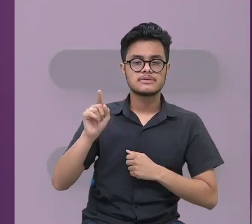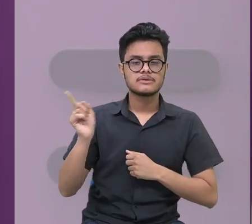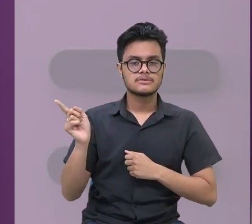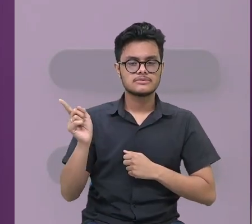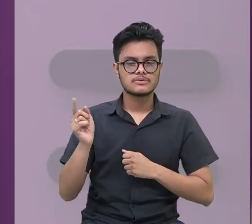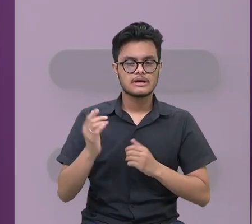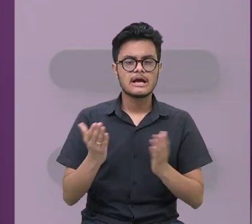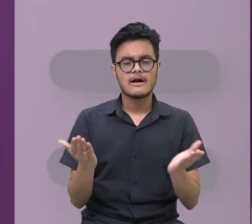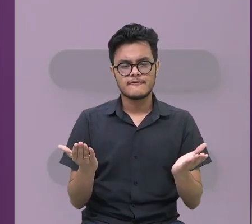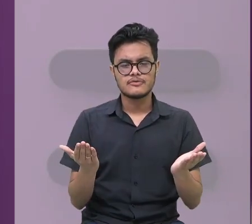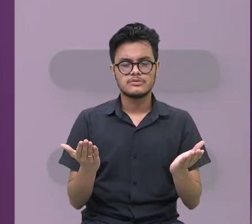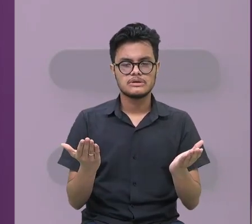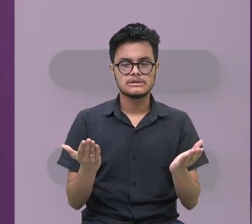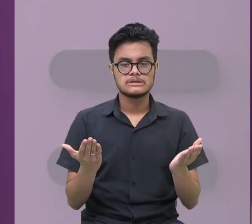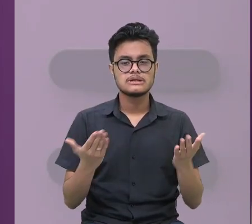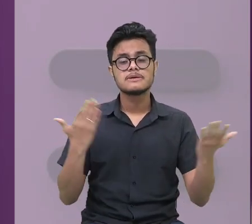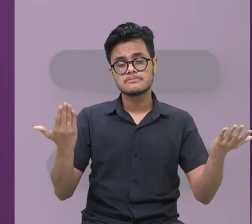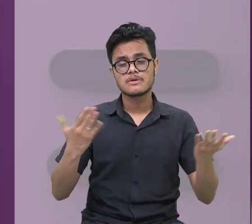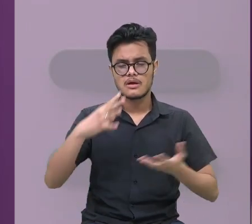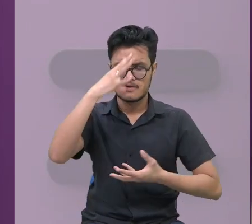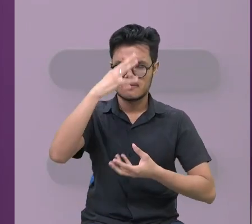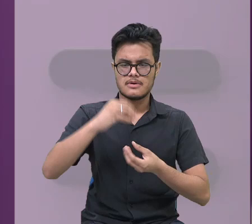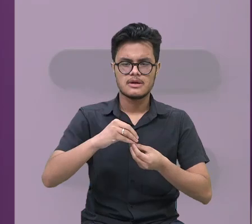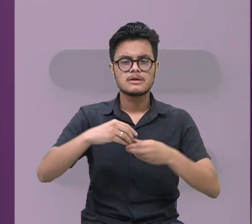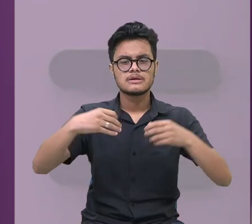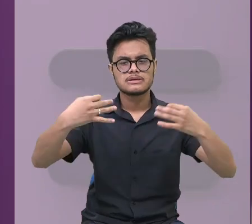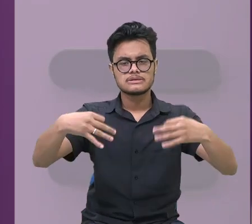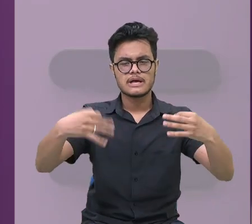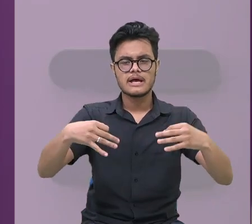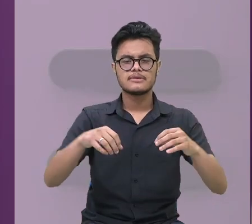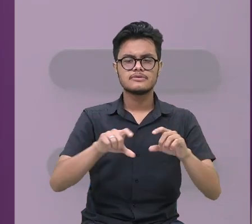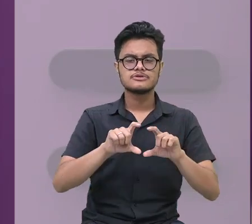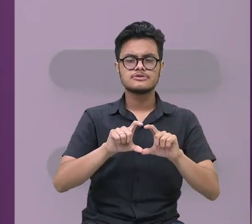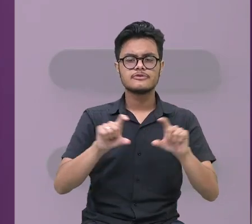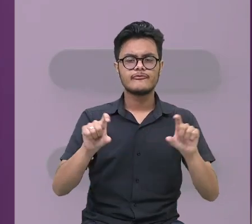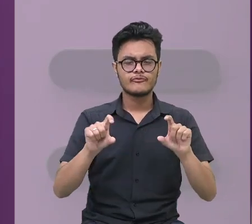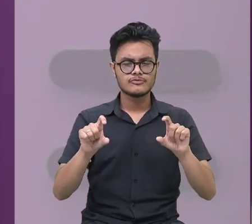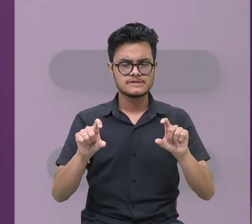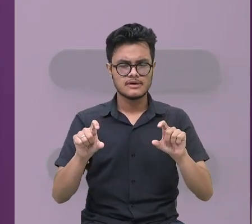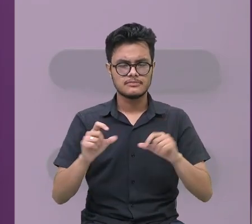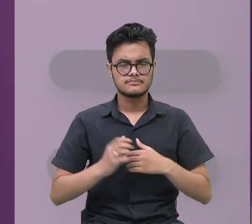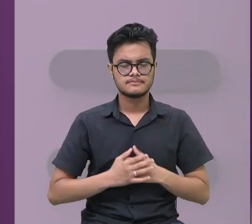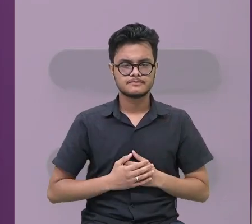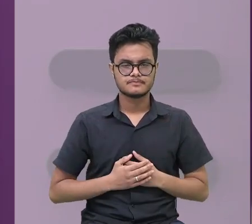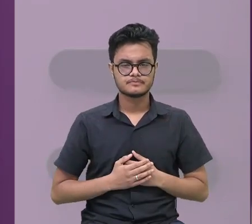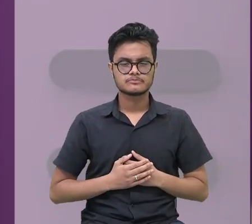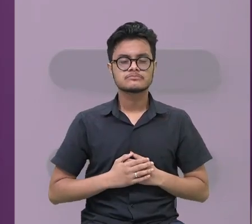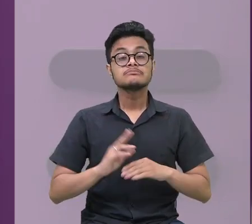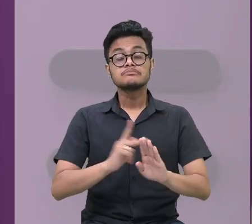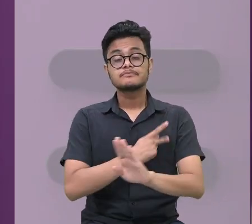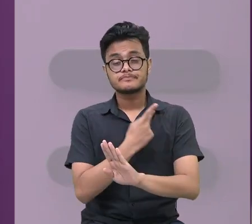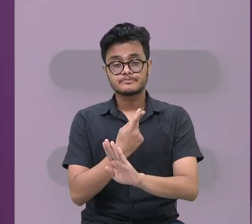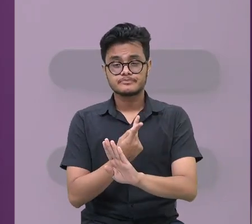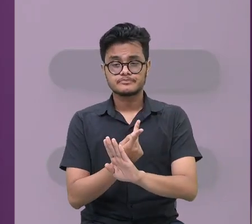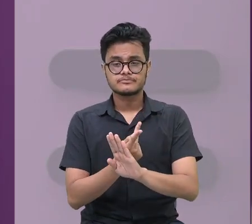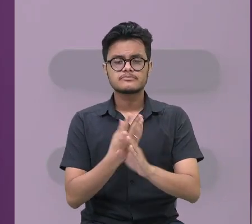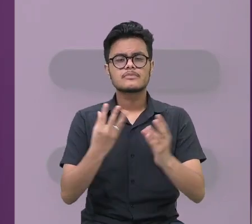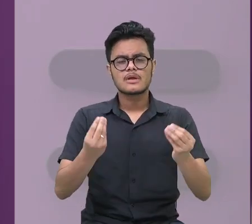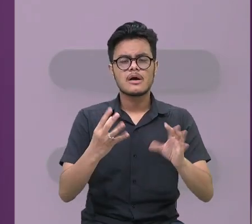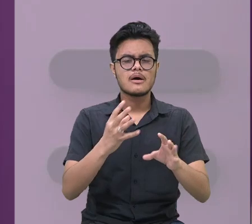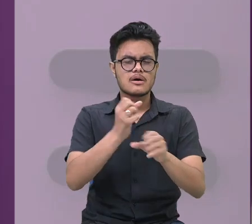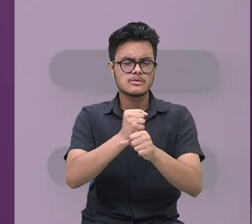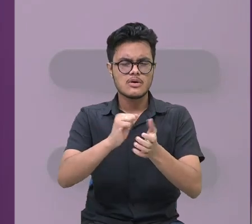bom? E vamos entender esse conceito de função exponencial, tá bom? E logo em seguida nós vamos resolver